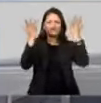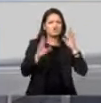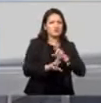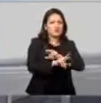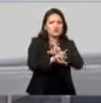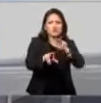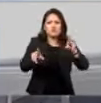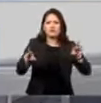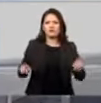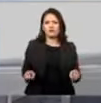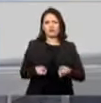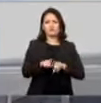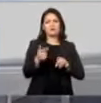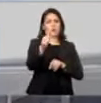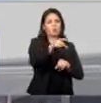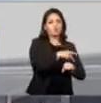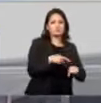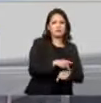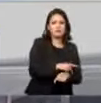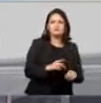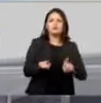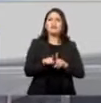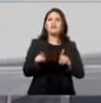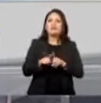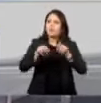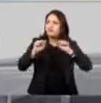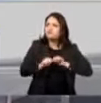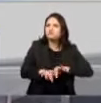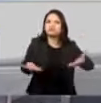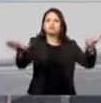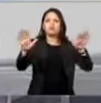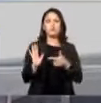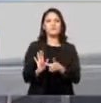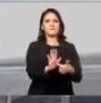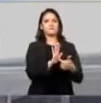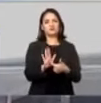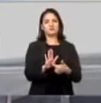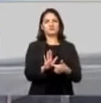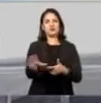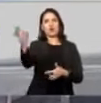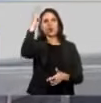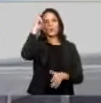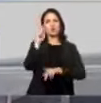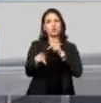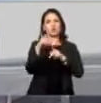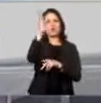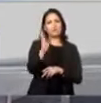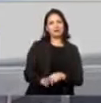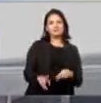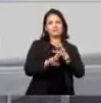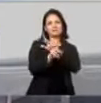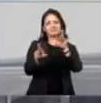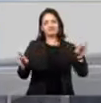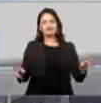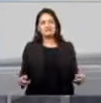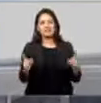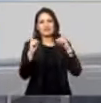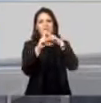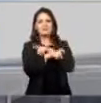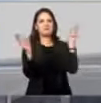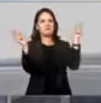internacional e levamos aos mais diversos cantos do planeta a narrativa do povo brasileiro, com toda a nossa diversidade, complexidade e